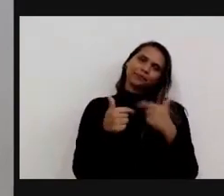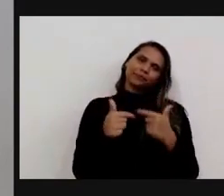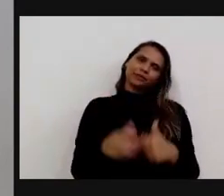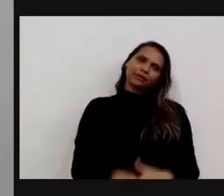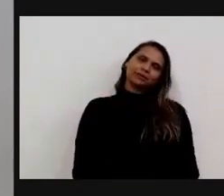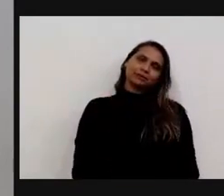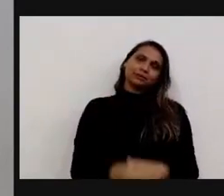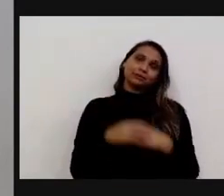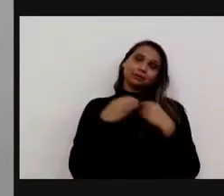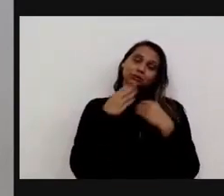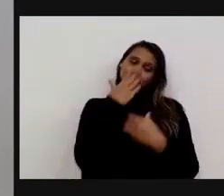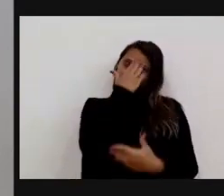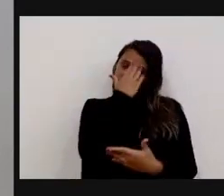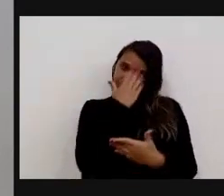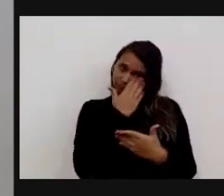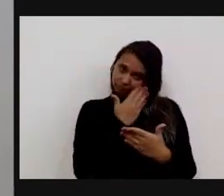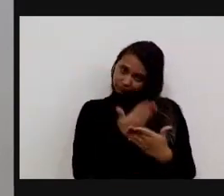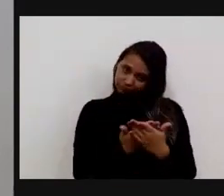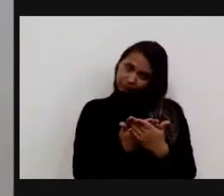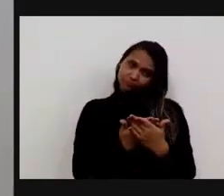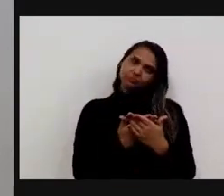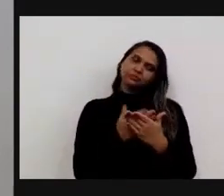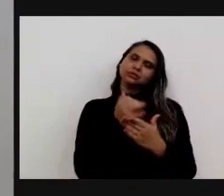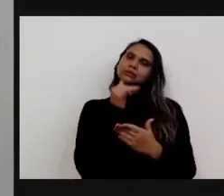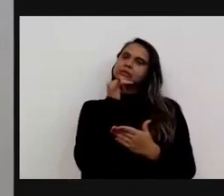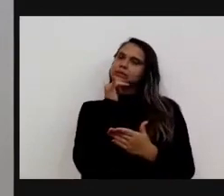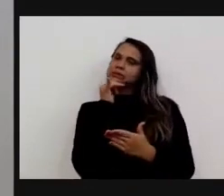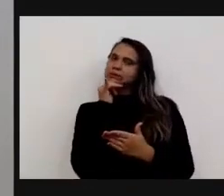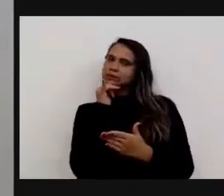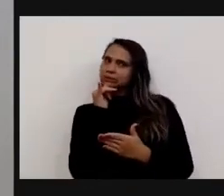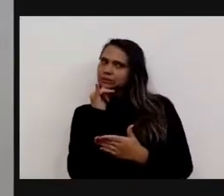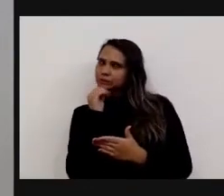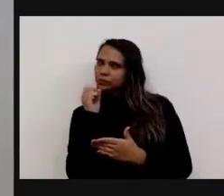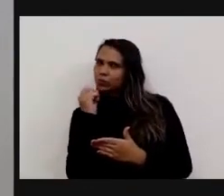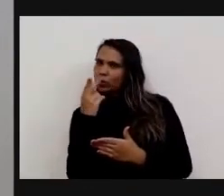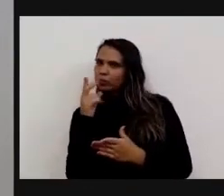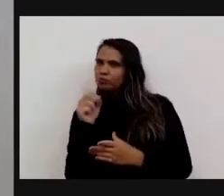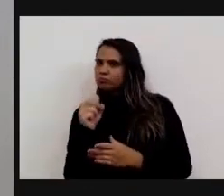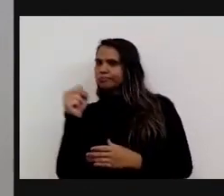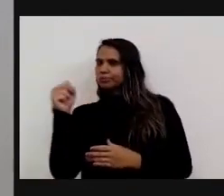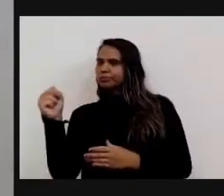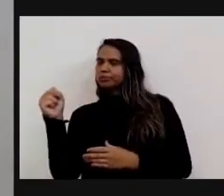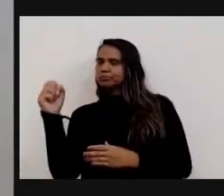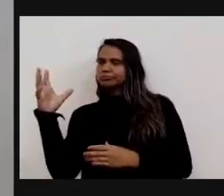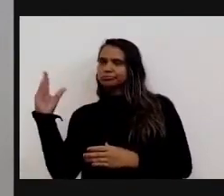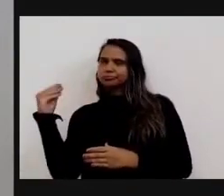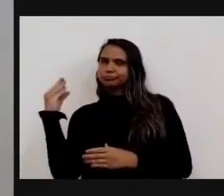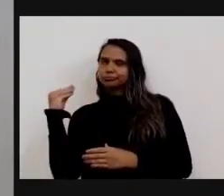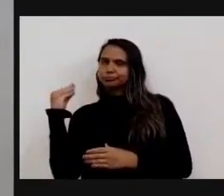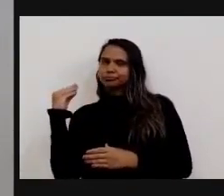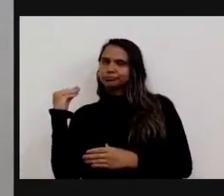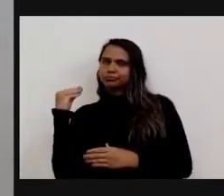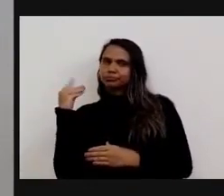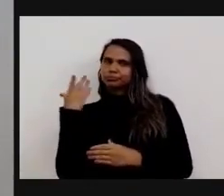trabalho confiabilidade exemplo dado ou poder de convencimento